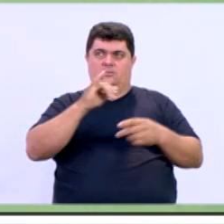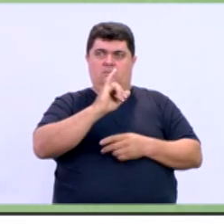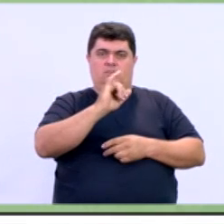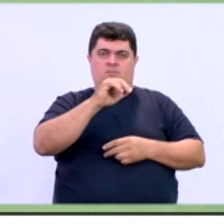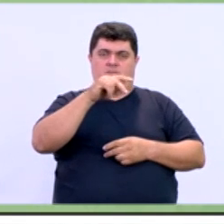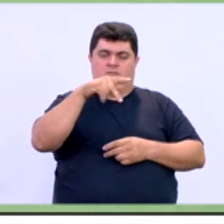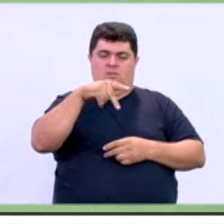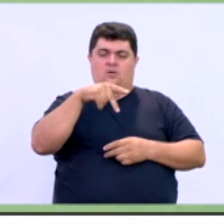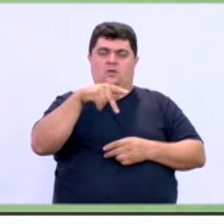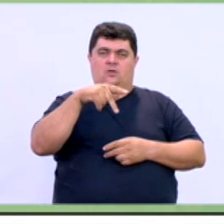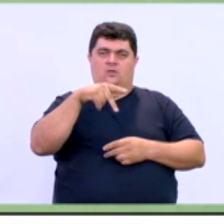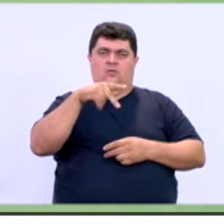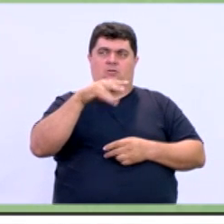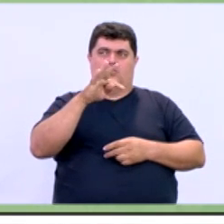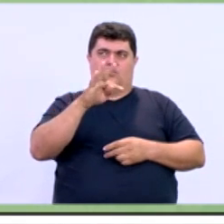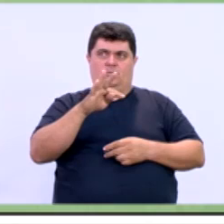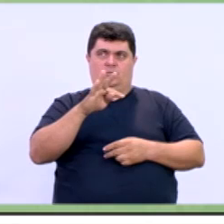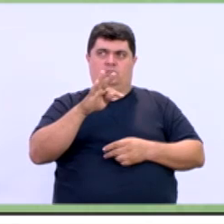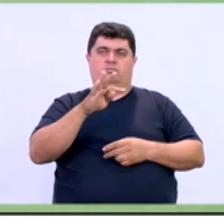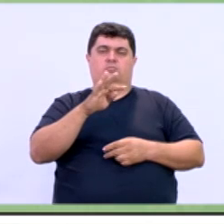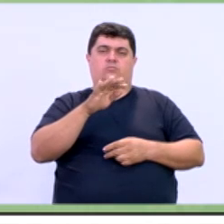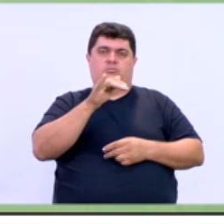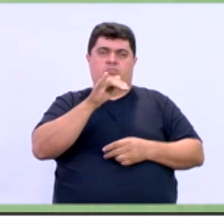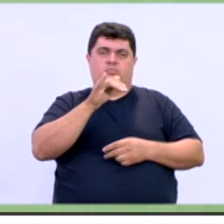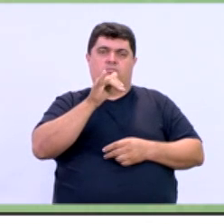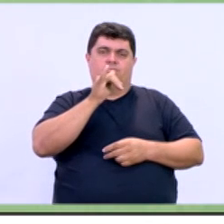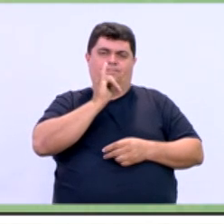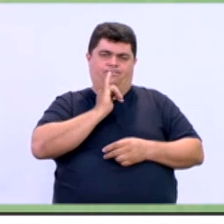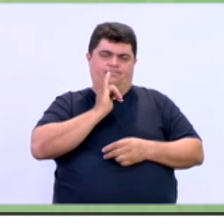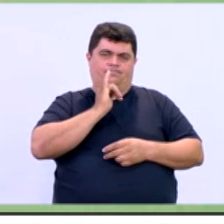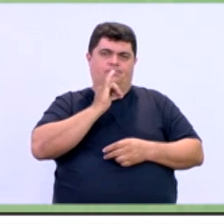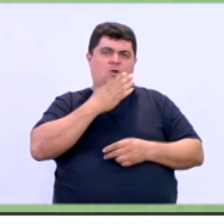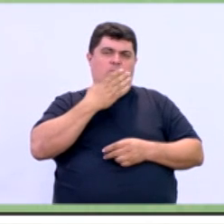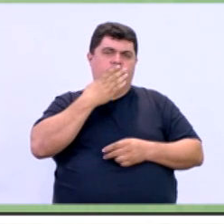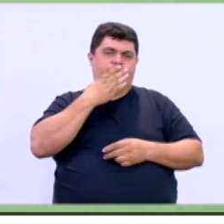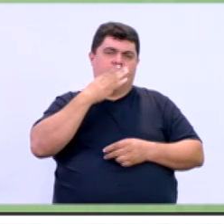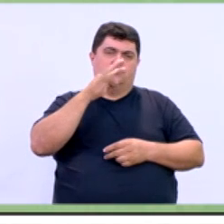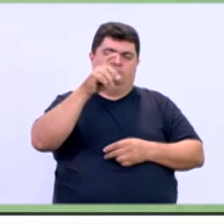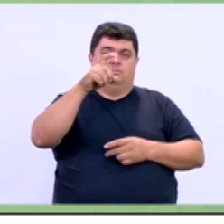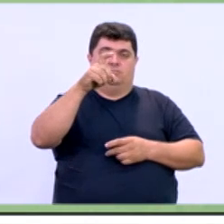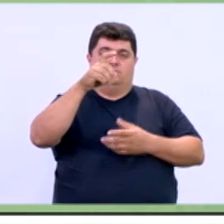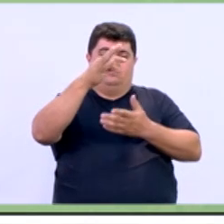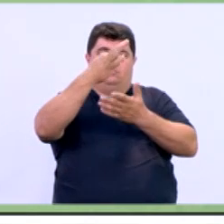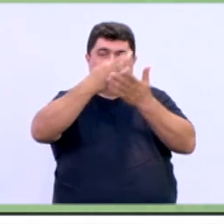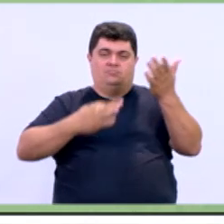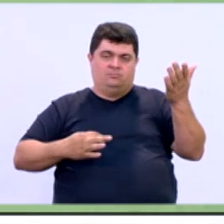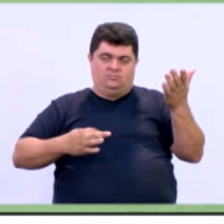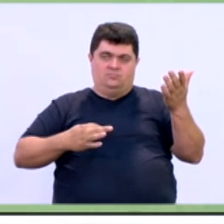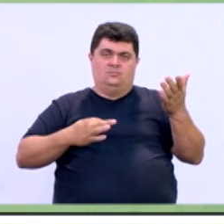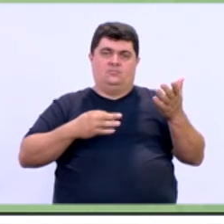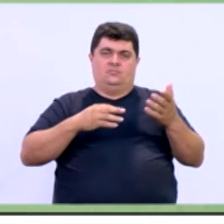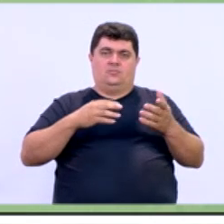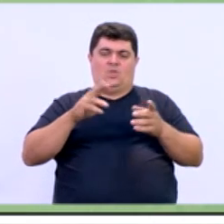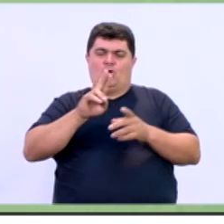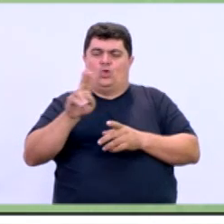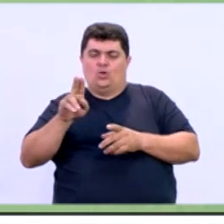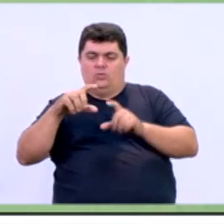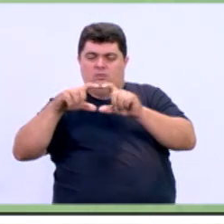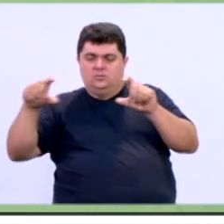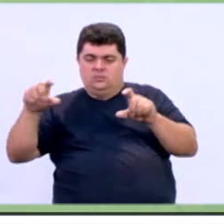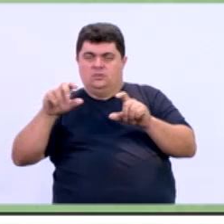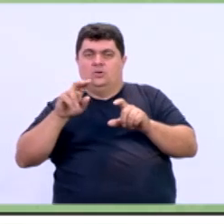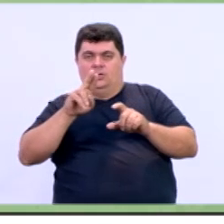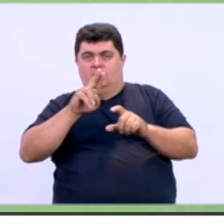tipo texto. O nome desse campo é nome. O tamanho é